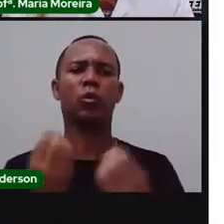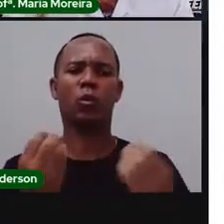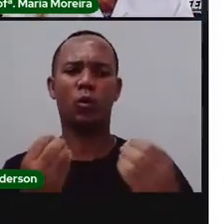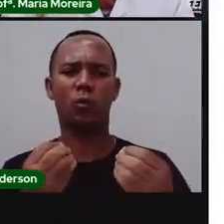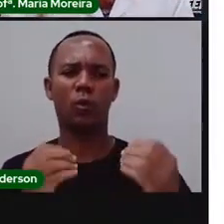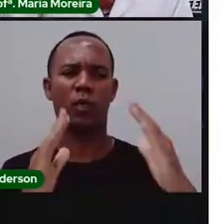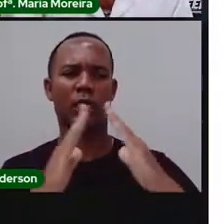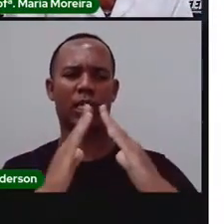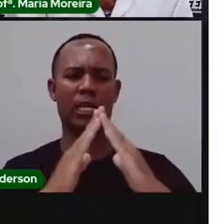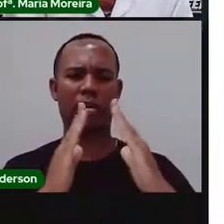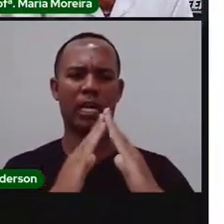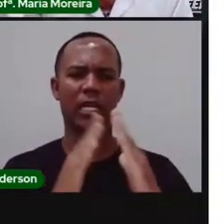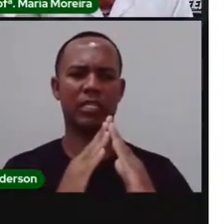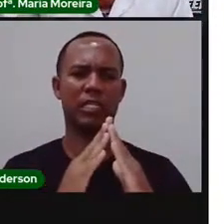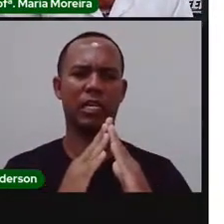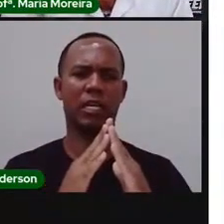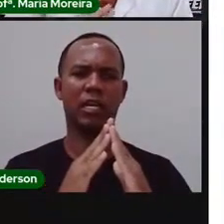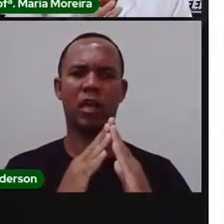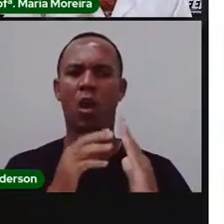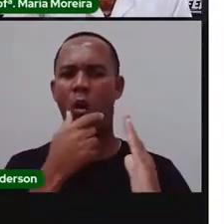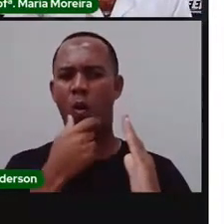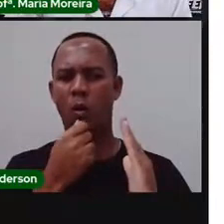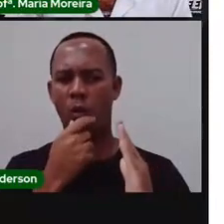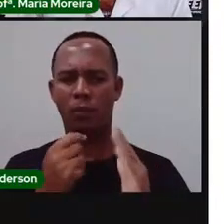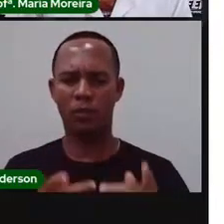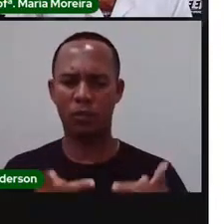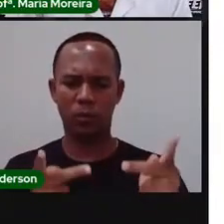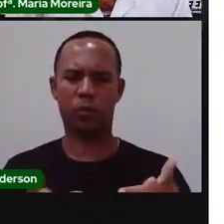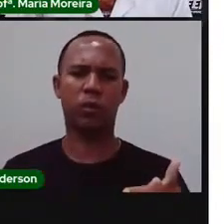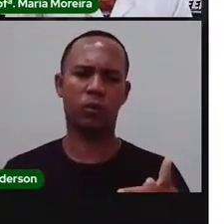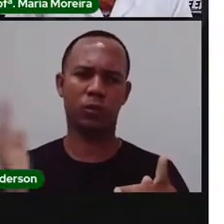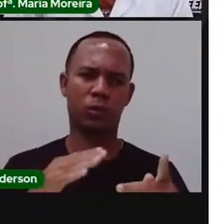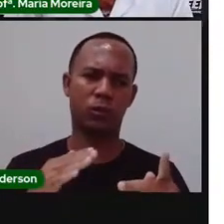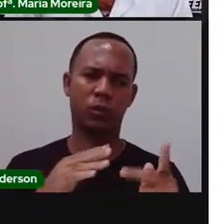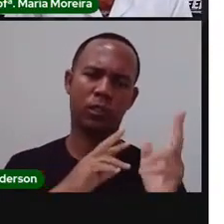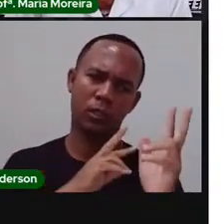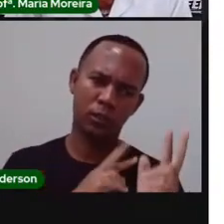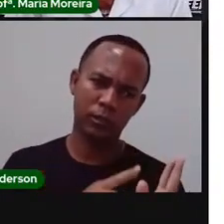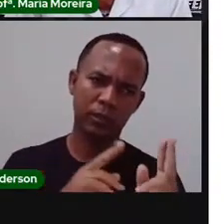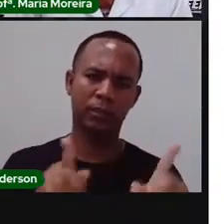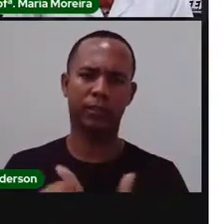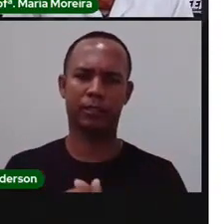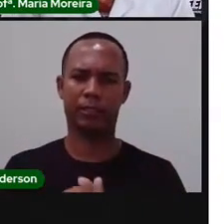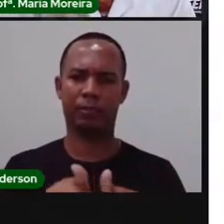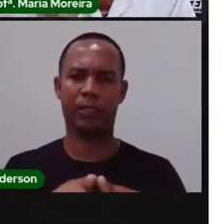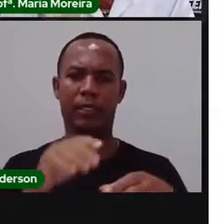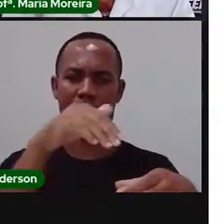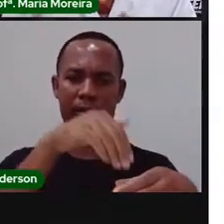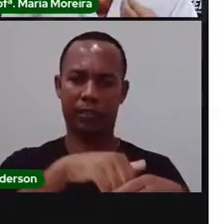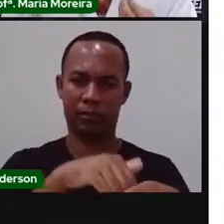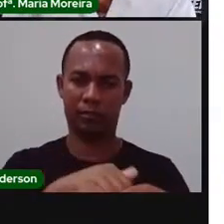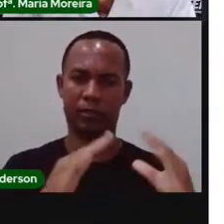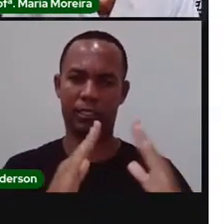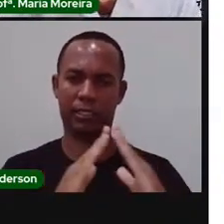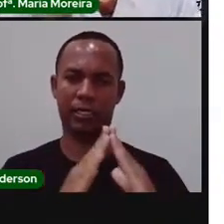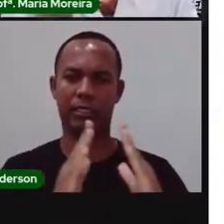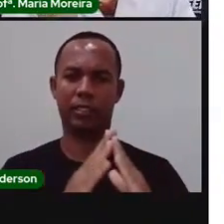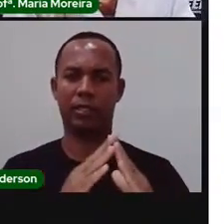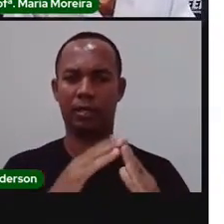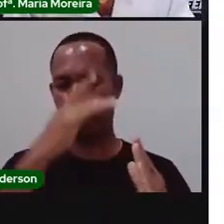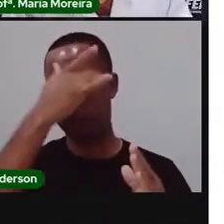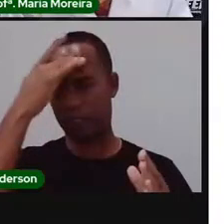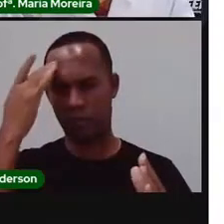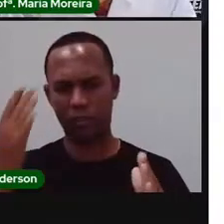os vaqueiros e esses viajantes que passavam na redondeza, e aí as pessoas iam chegando,